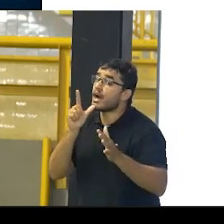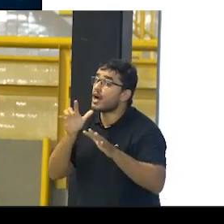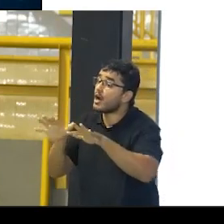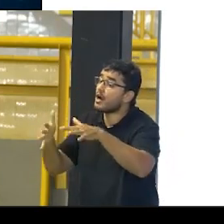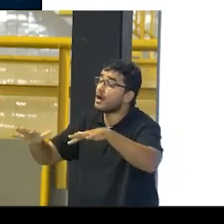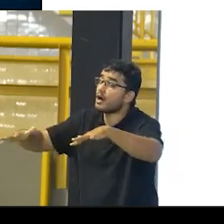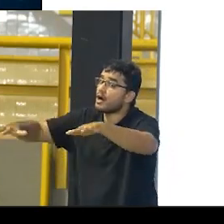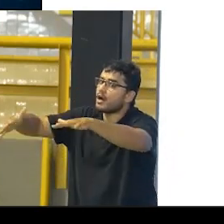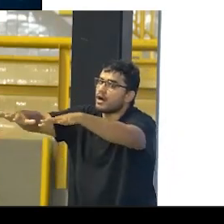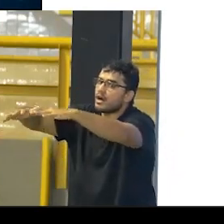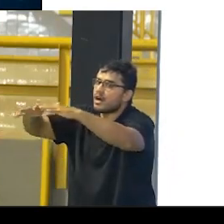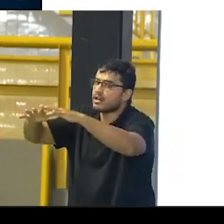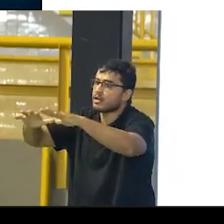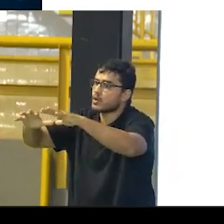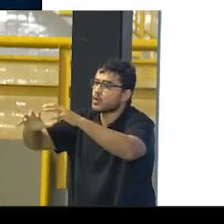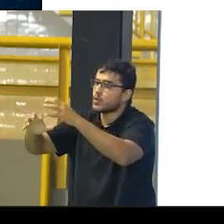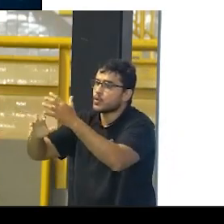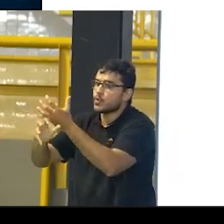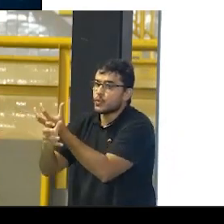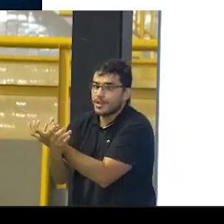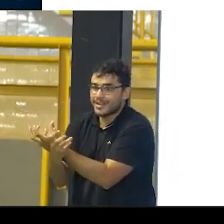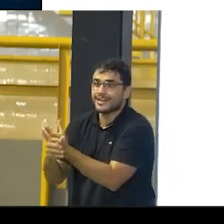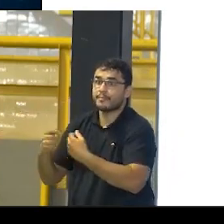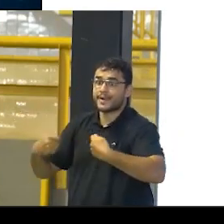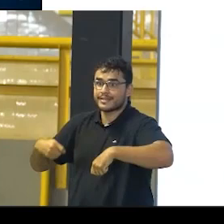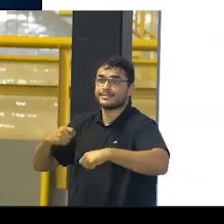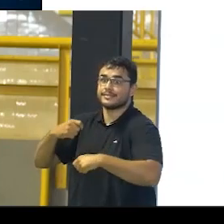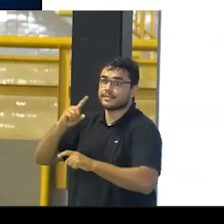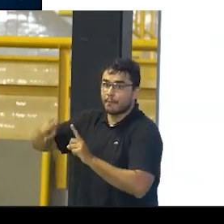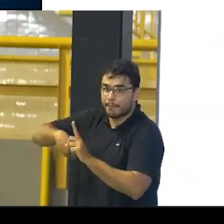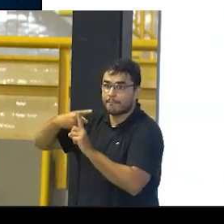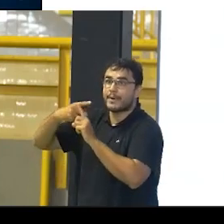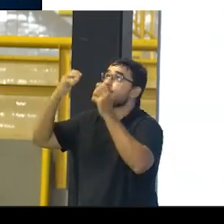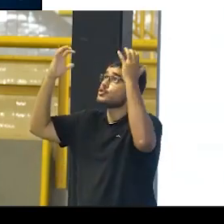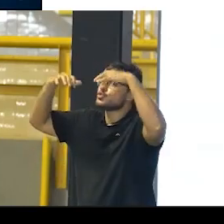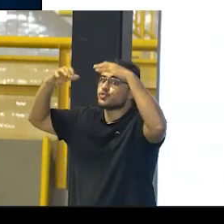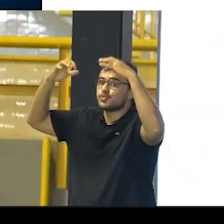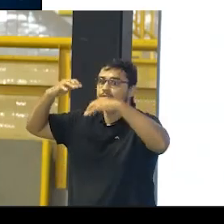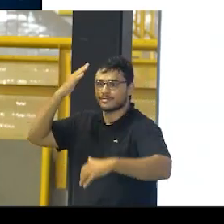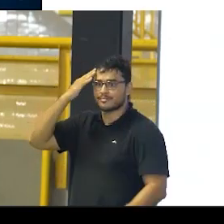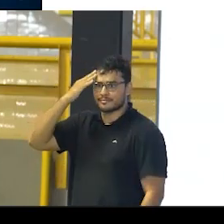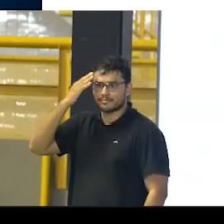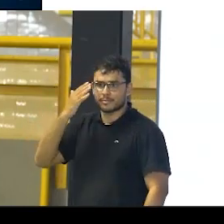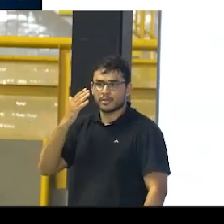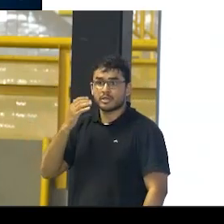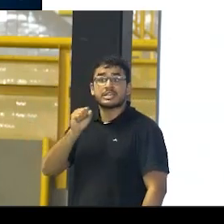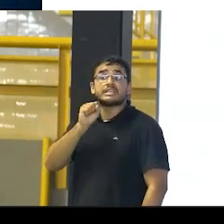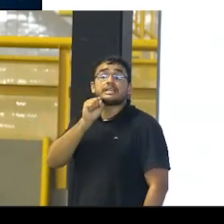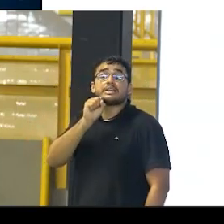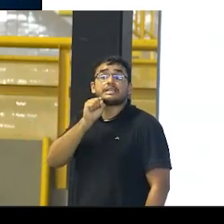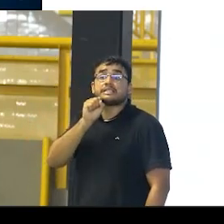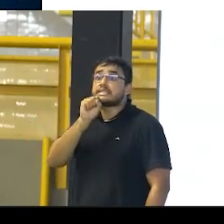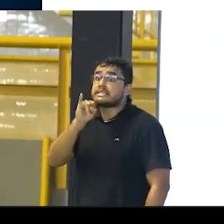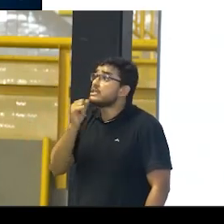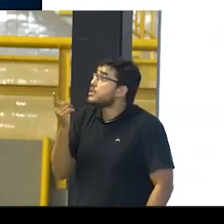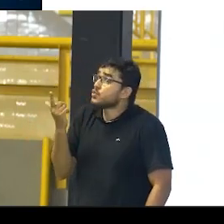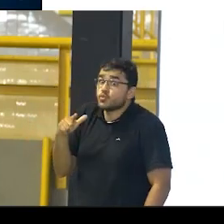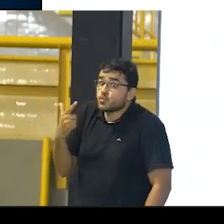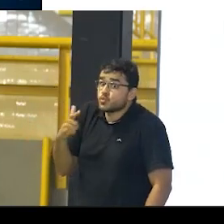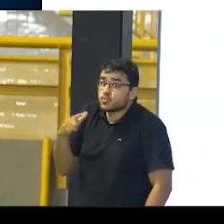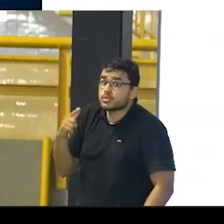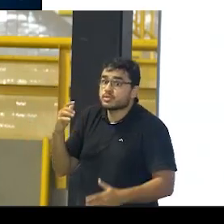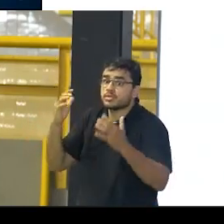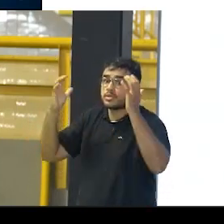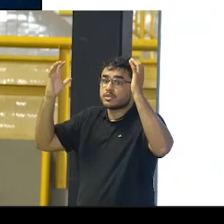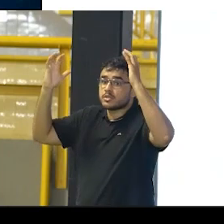possam continuar fazendo funcionar as hidrelétricas no Brasil. Se a gente tiver que recorrer à termoeletricidade, e